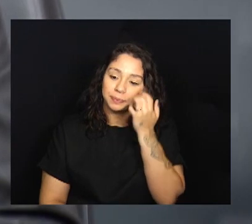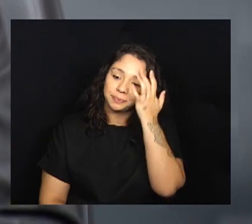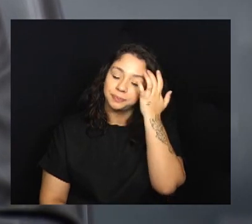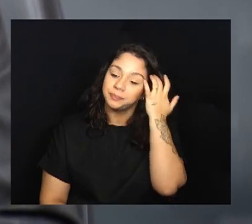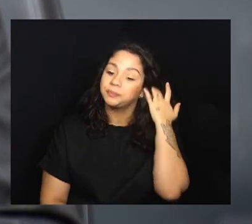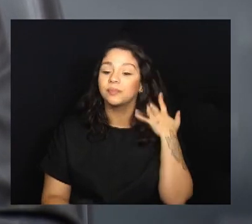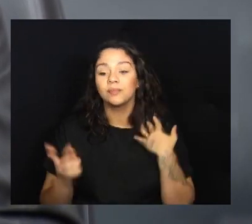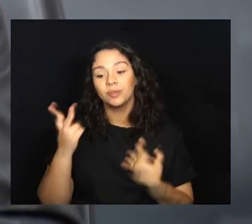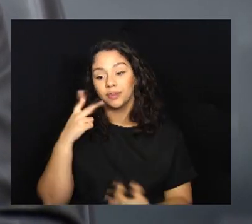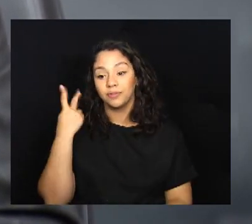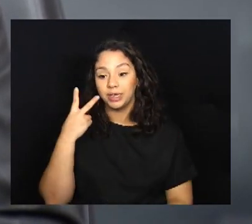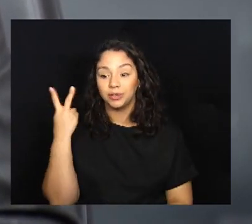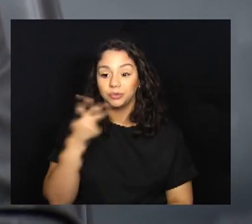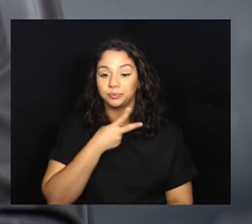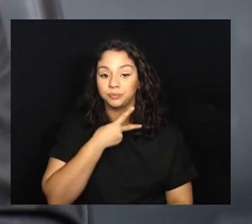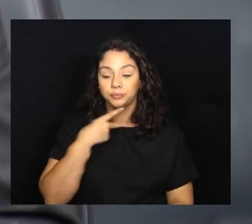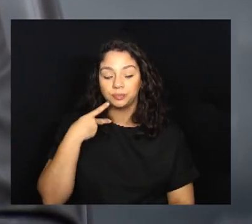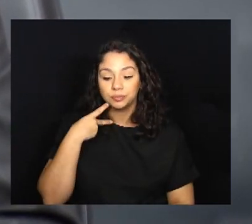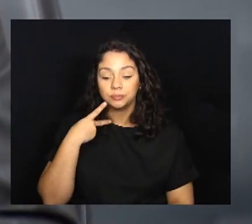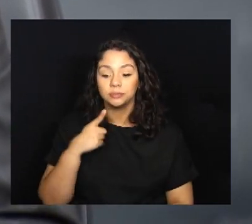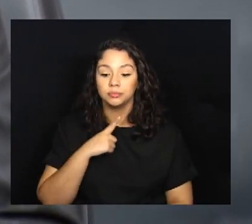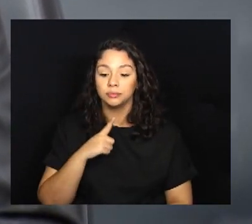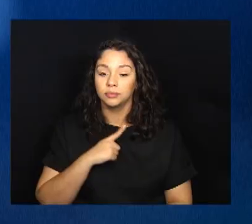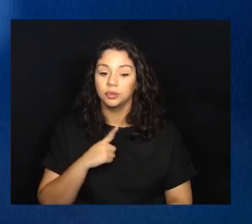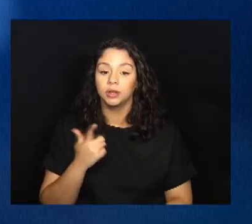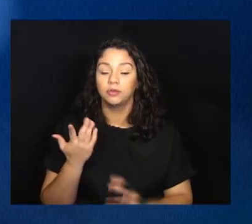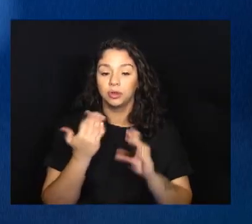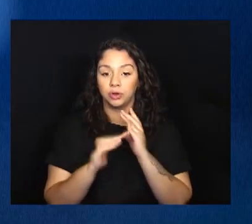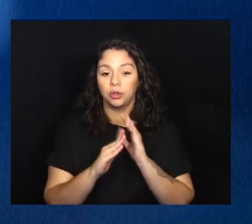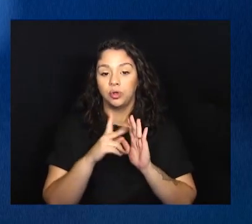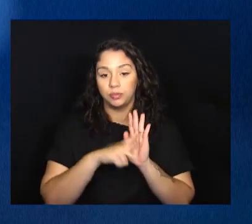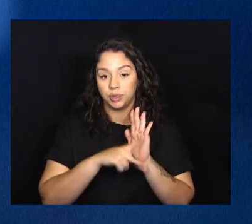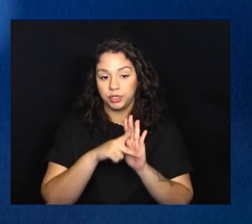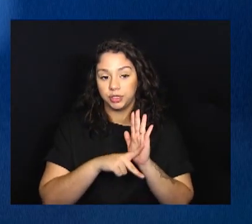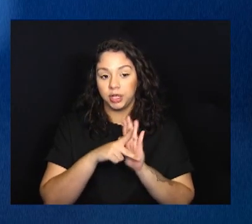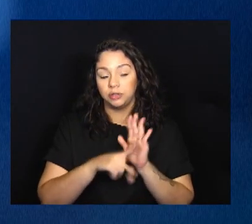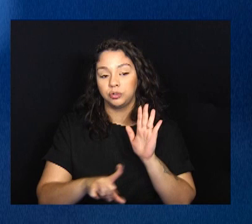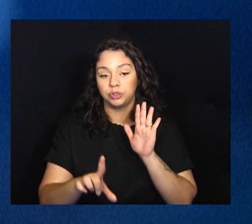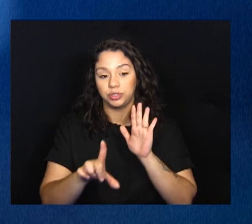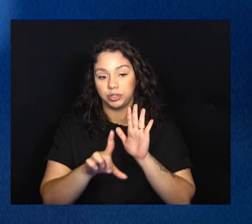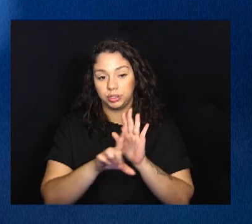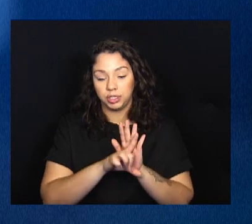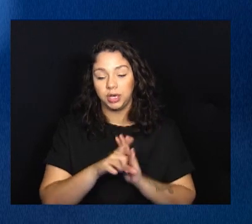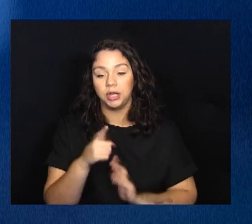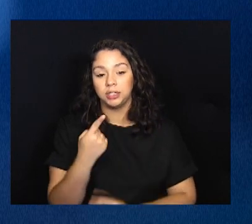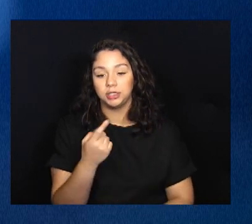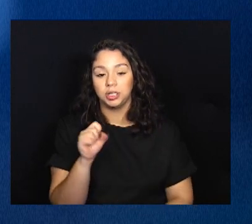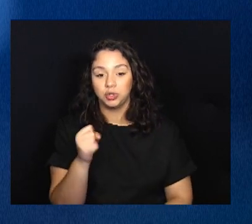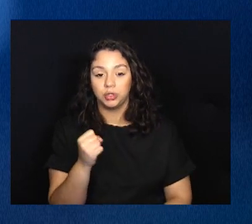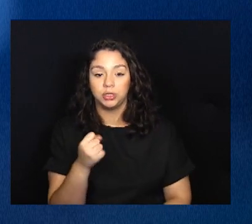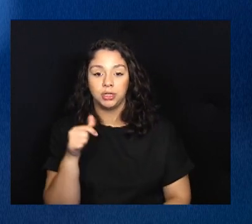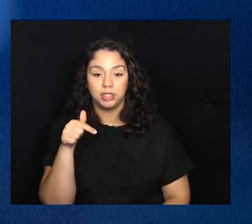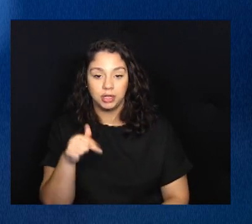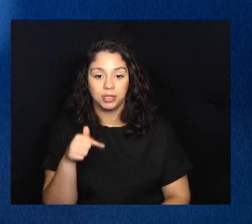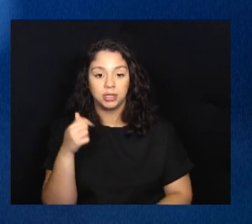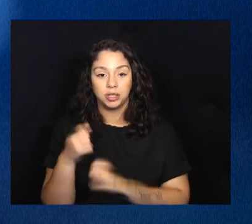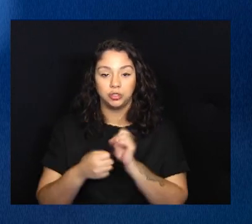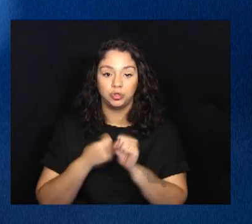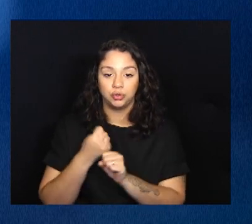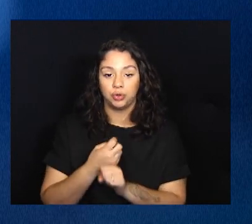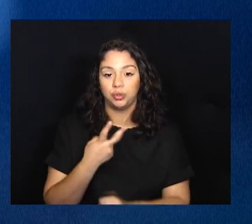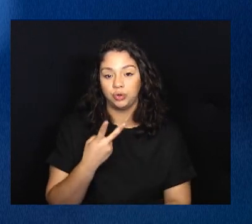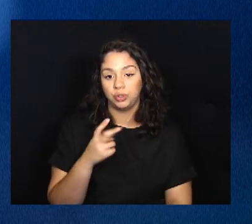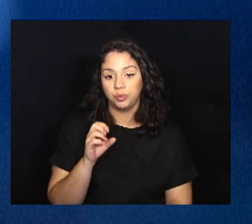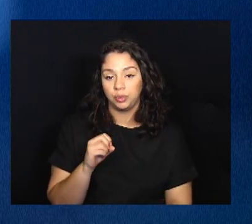O vereador Permínio Monteiro protocolou um projeto de lei ordinária número 187 de 2023,